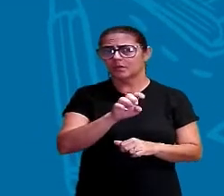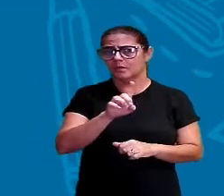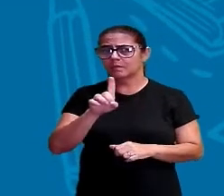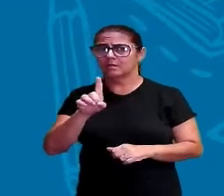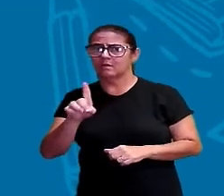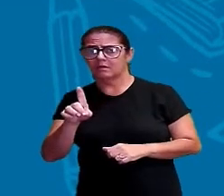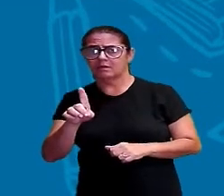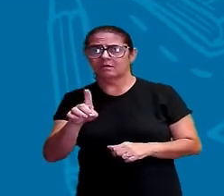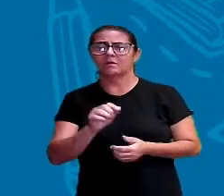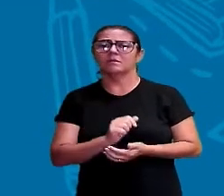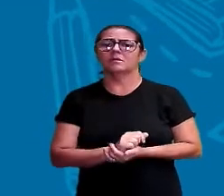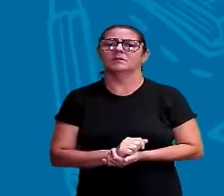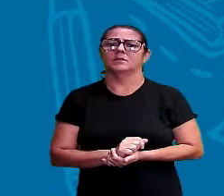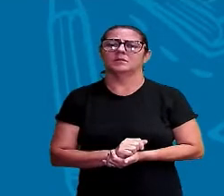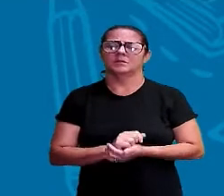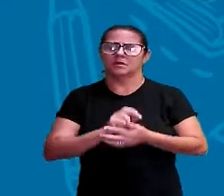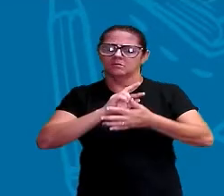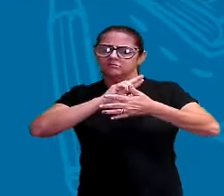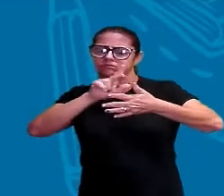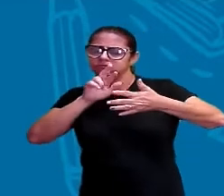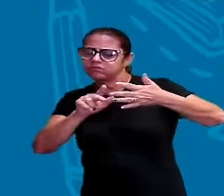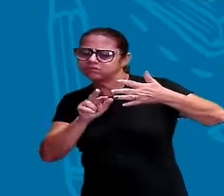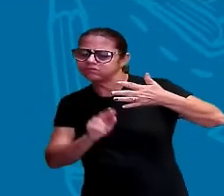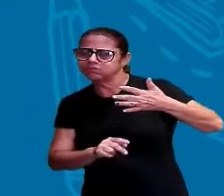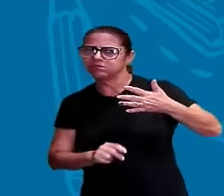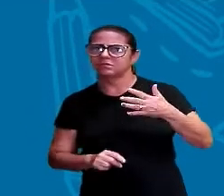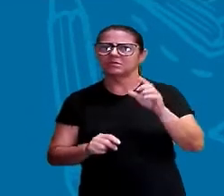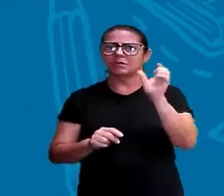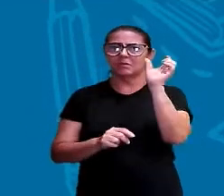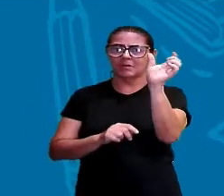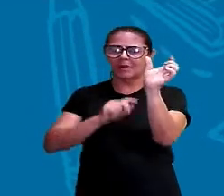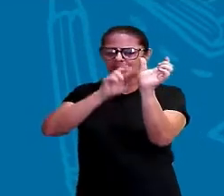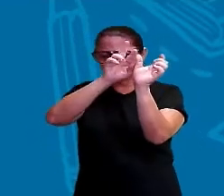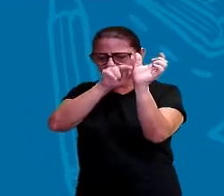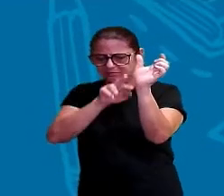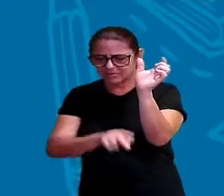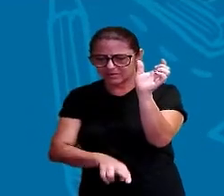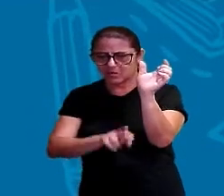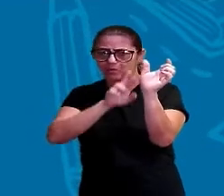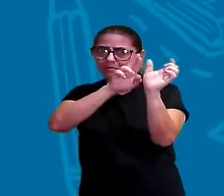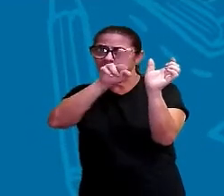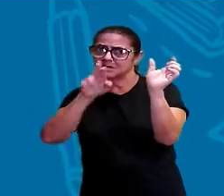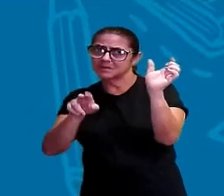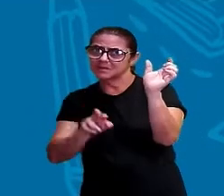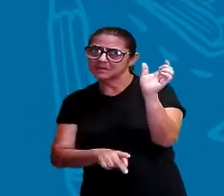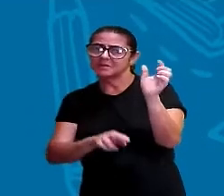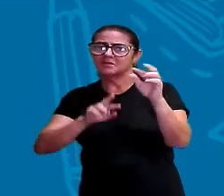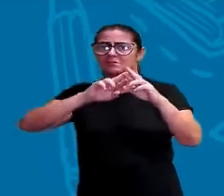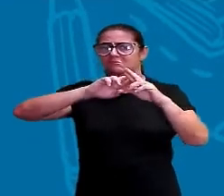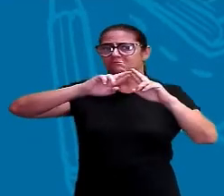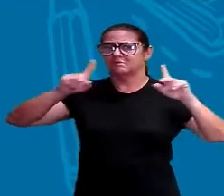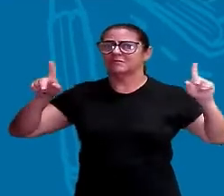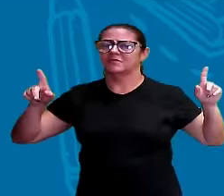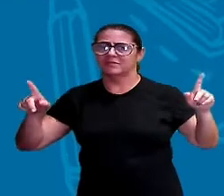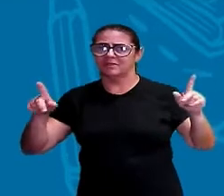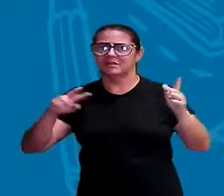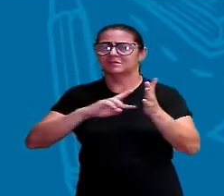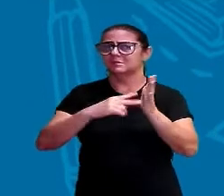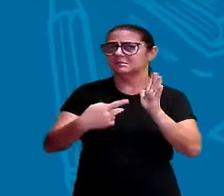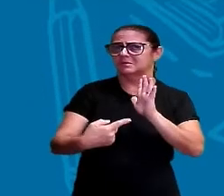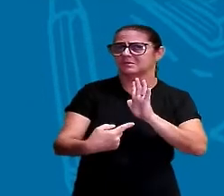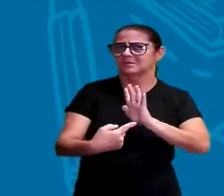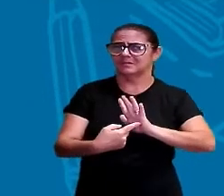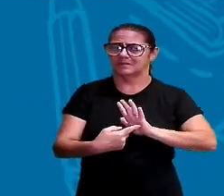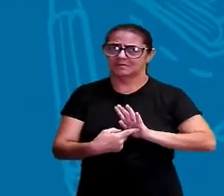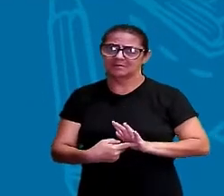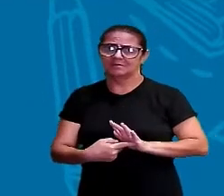em adjetivo. Diversas variações que a gente pode ter com as palavras. Então, são os diversos significados que as palavras podem ter e